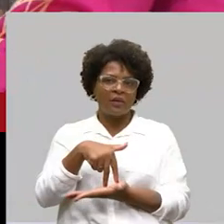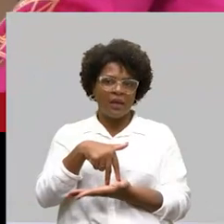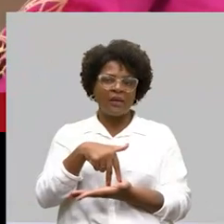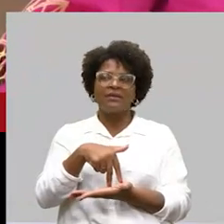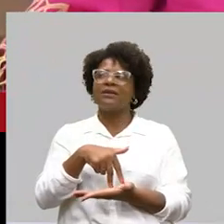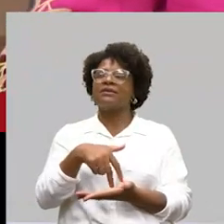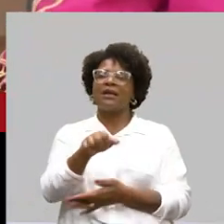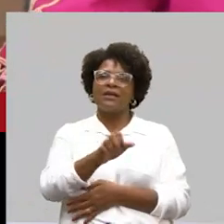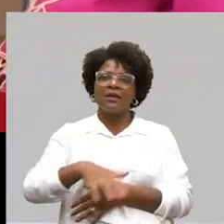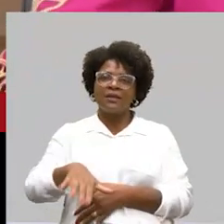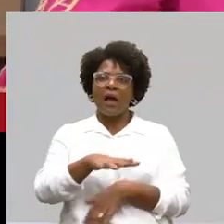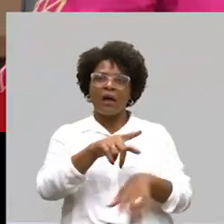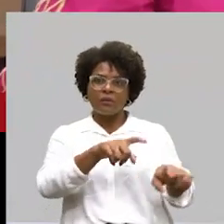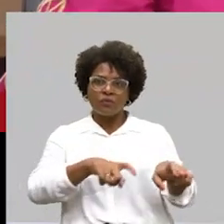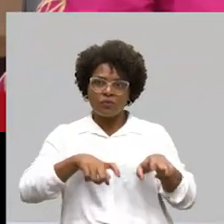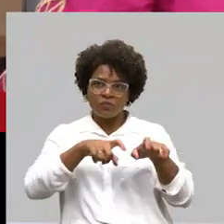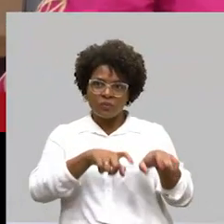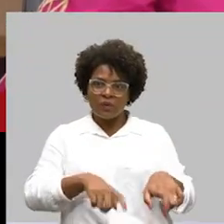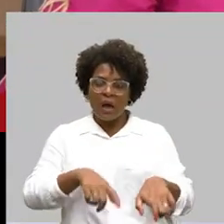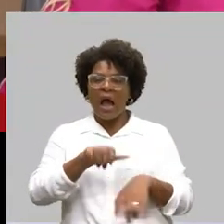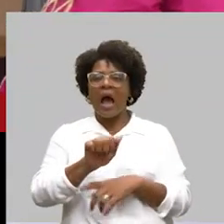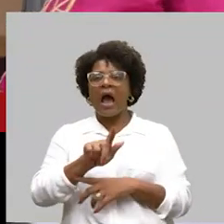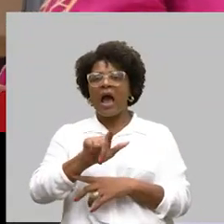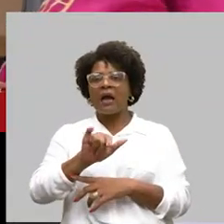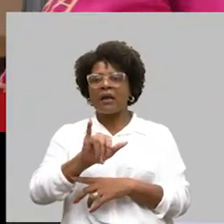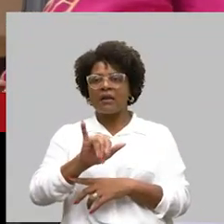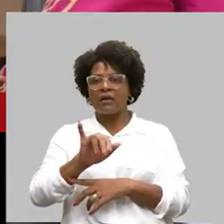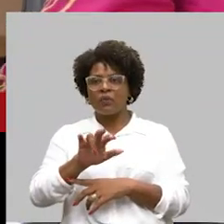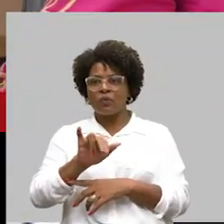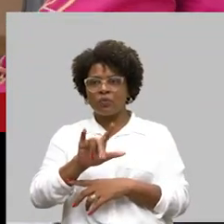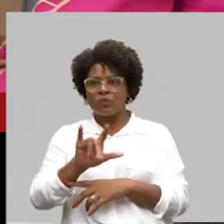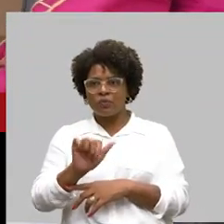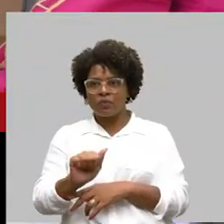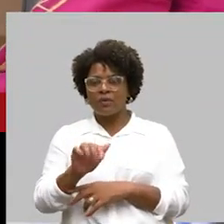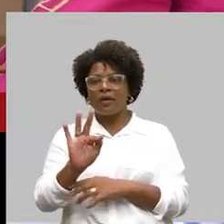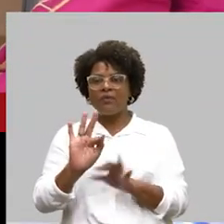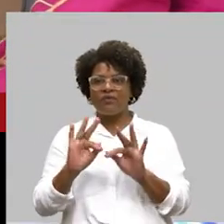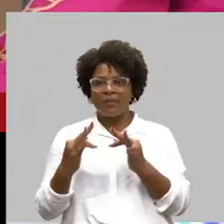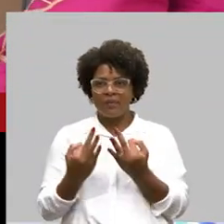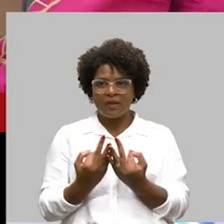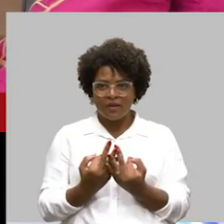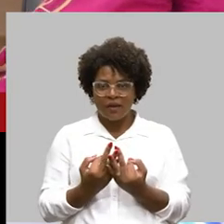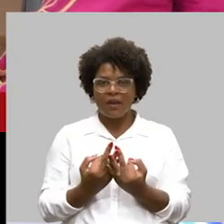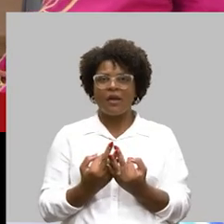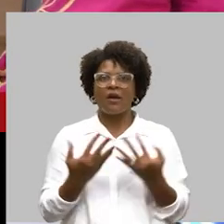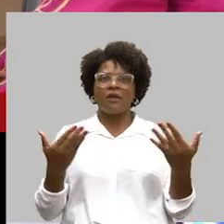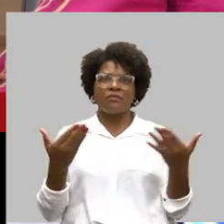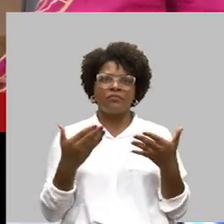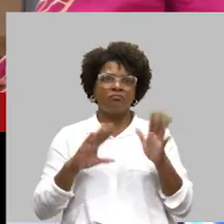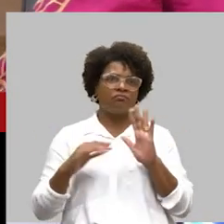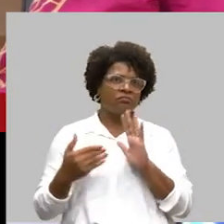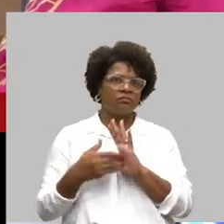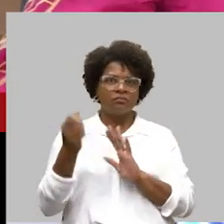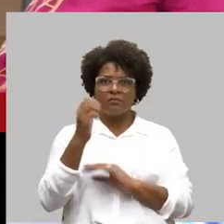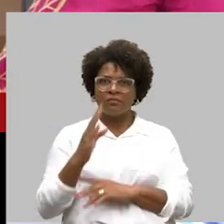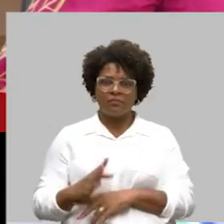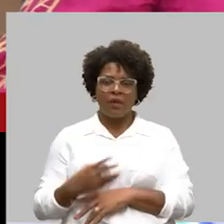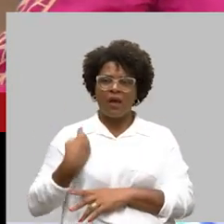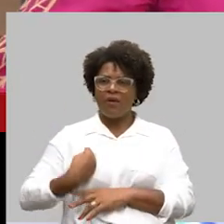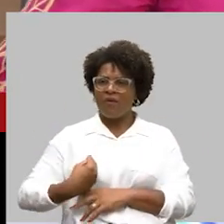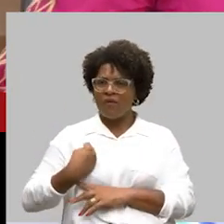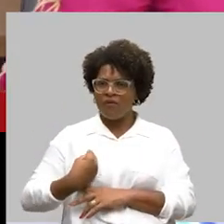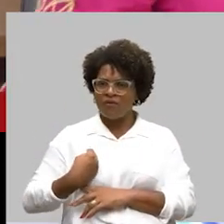Familiar e daqueles que colocam alimento na mesa do Povo de todo o Brasil Viva os agricultores